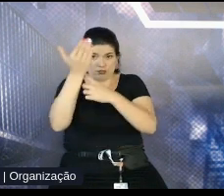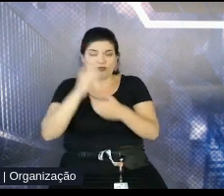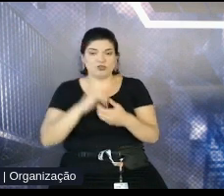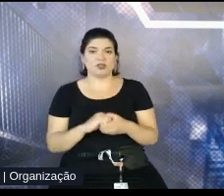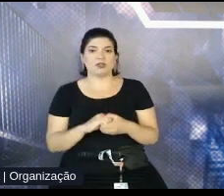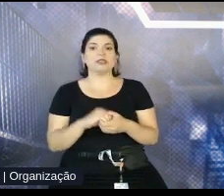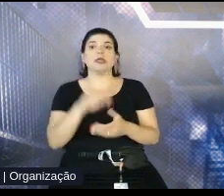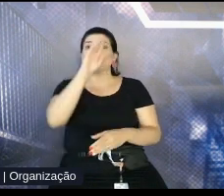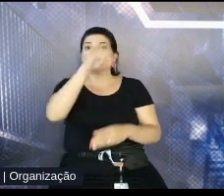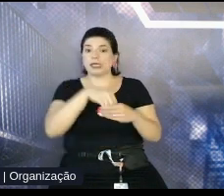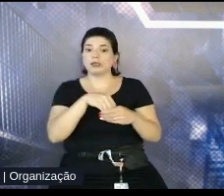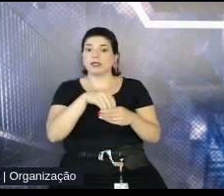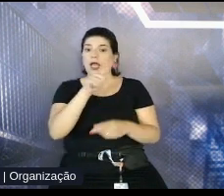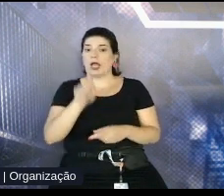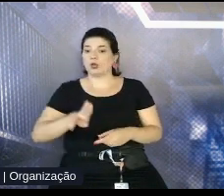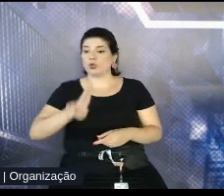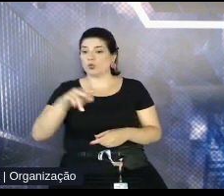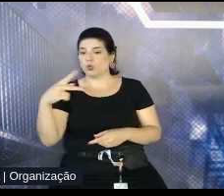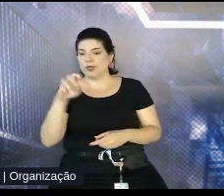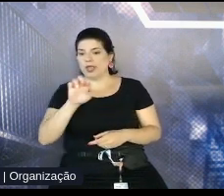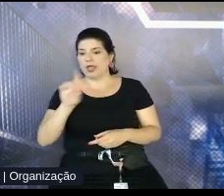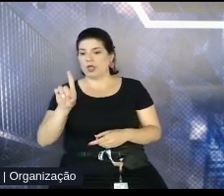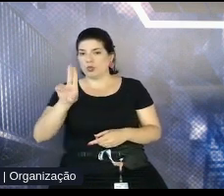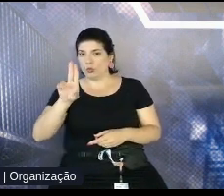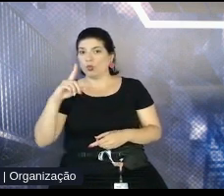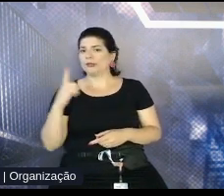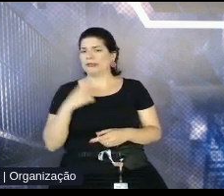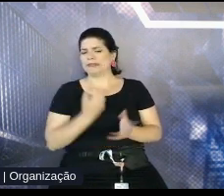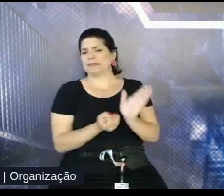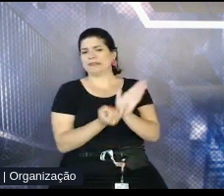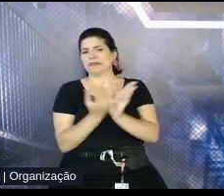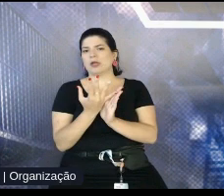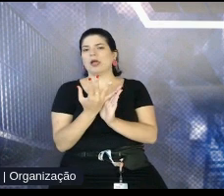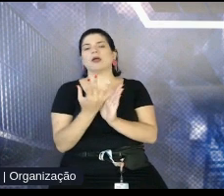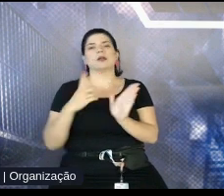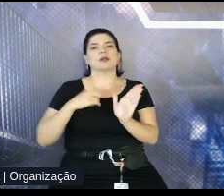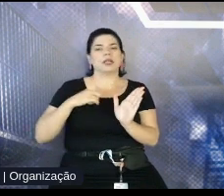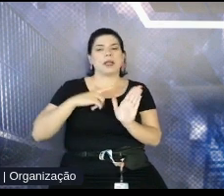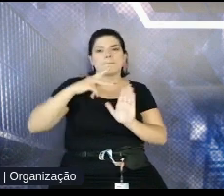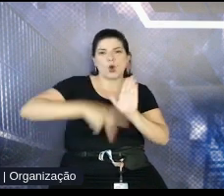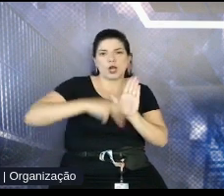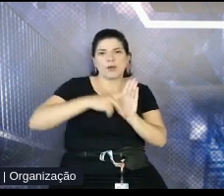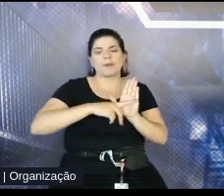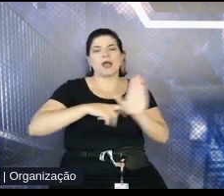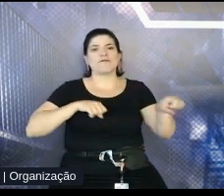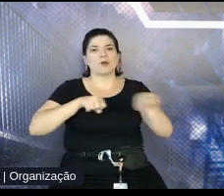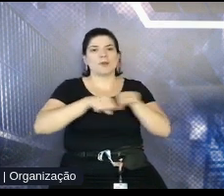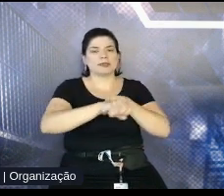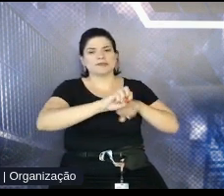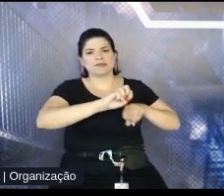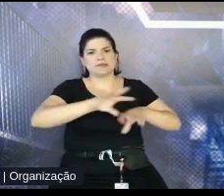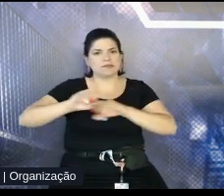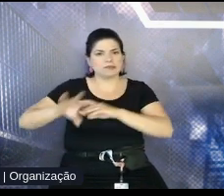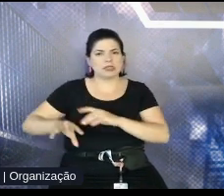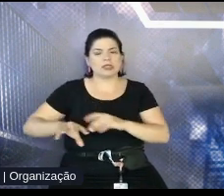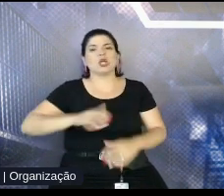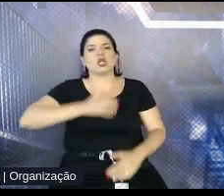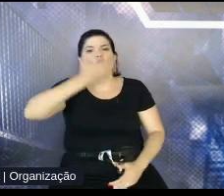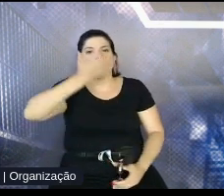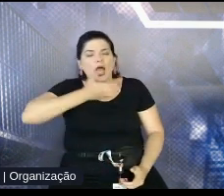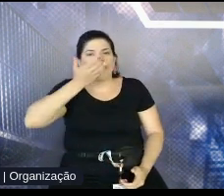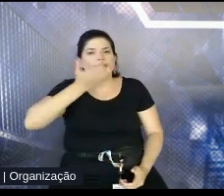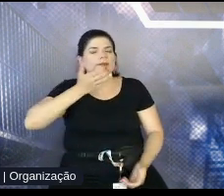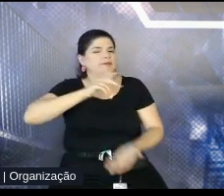ZUP Edu, a gente puxa vários programas de formação, desde a área de desenvolvimento front-end, back-end, iOS,